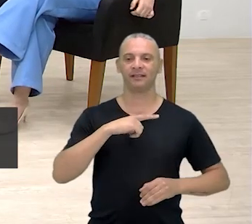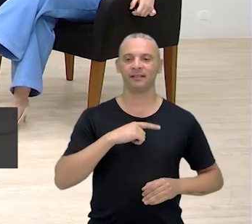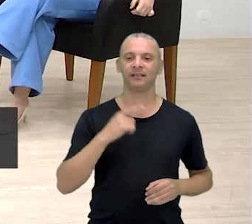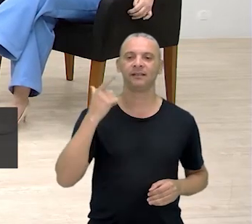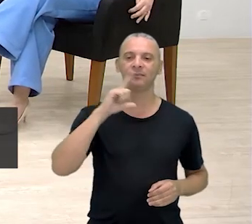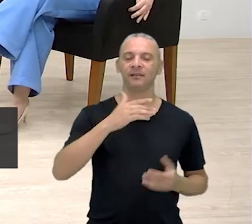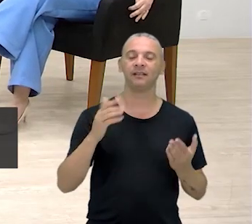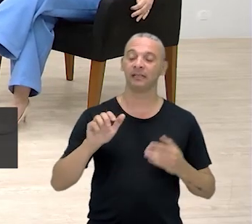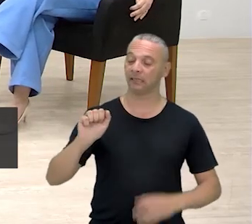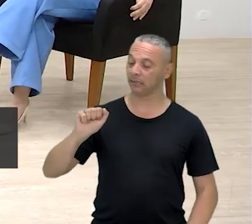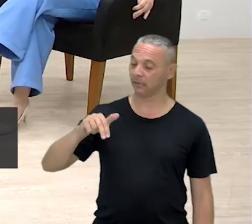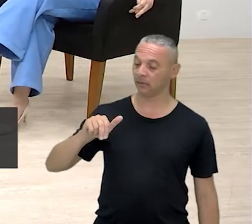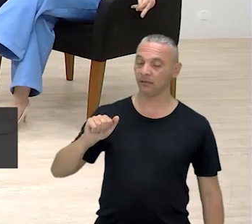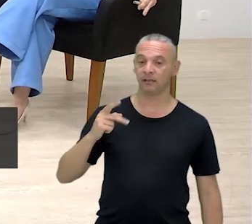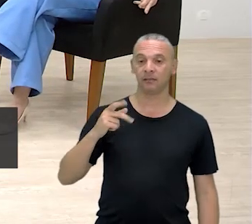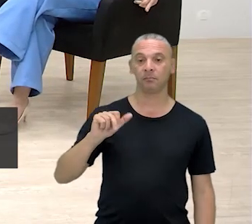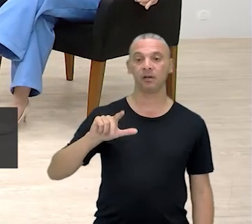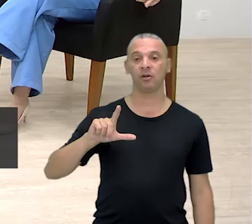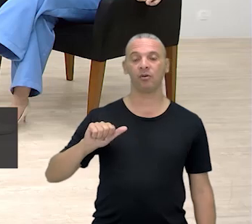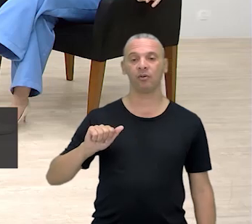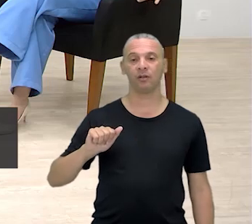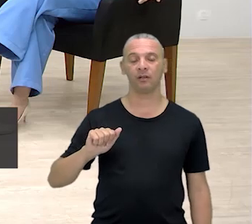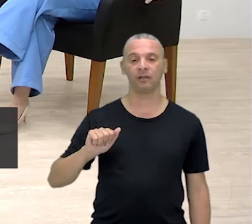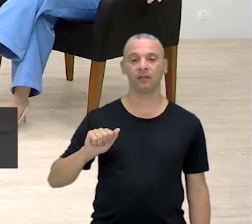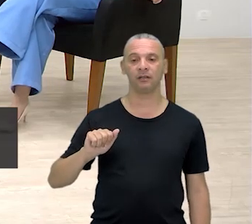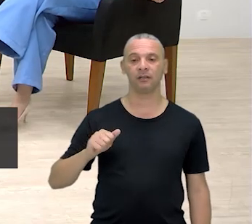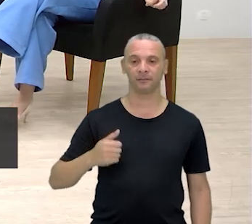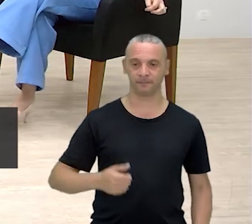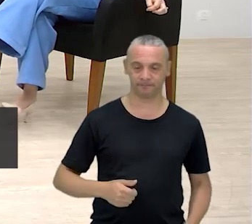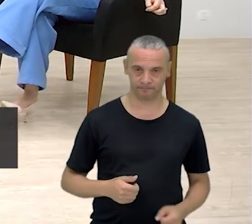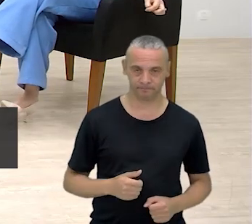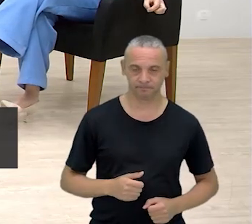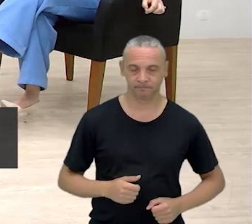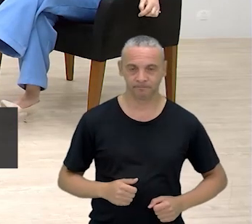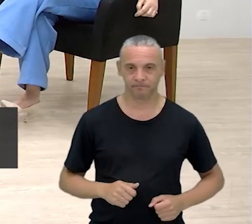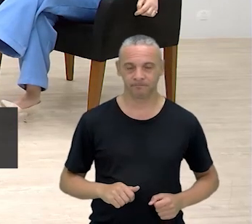E você, Ana Paula? Qual é o seu dote, Ana Paula?